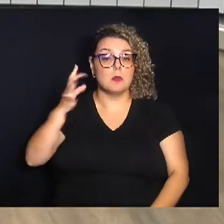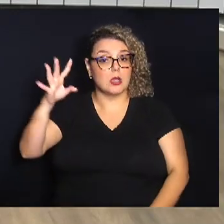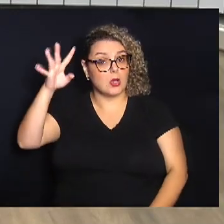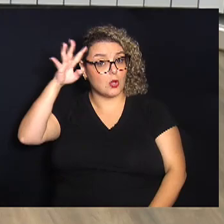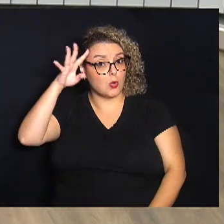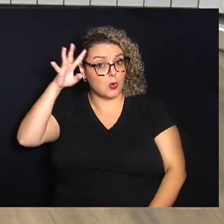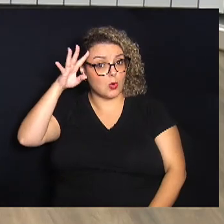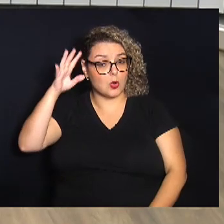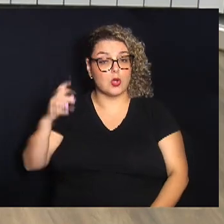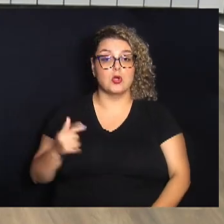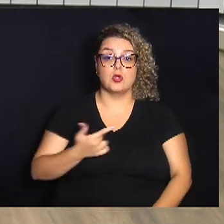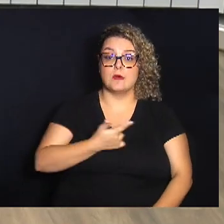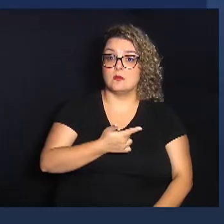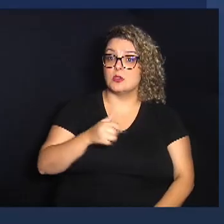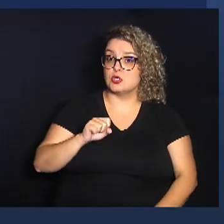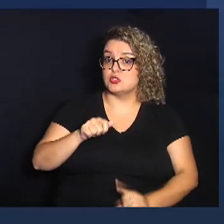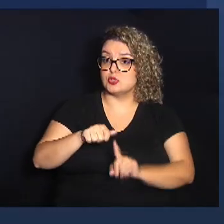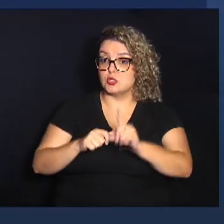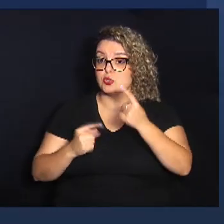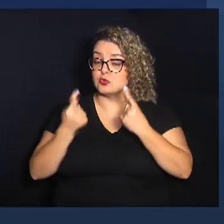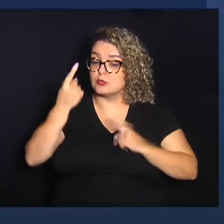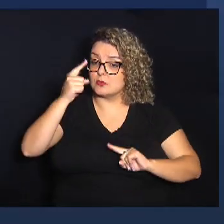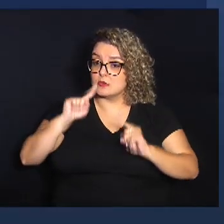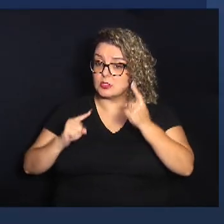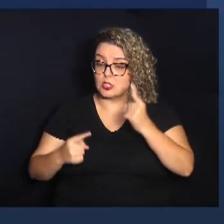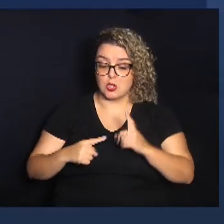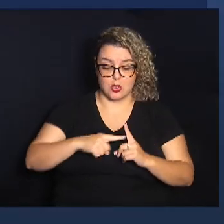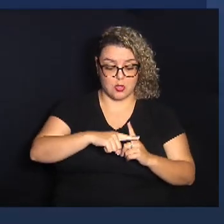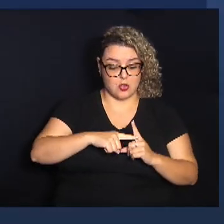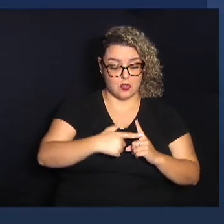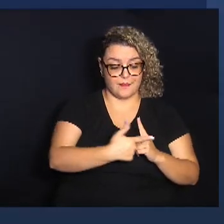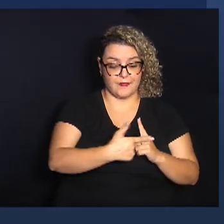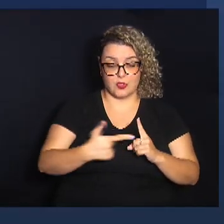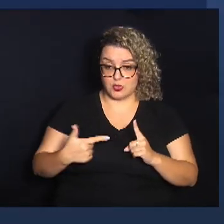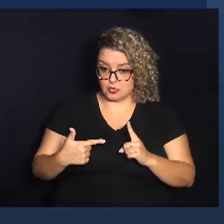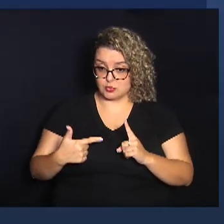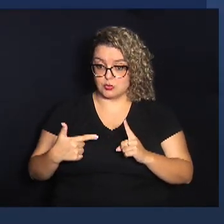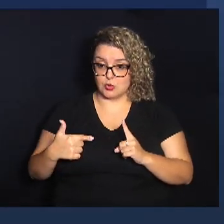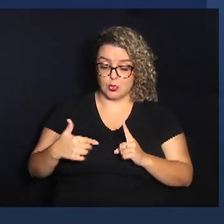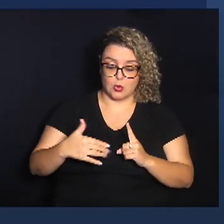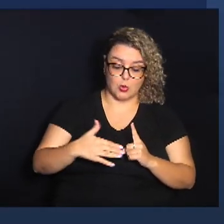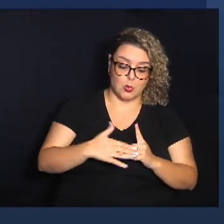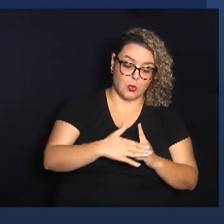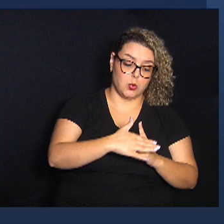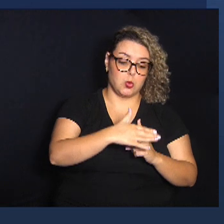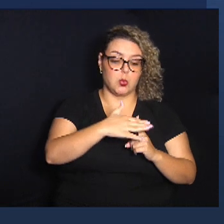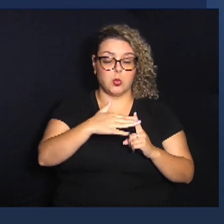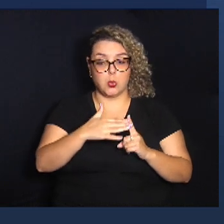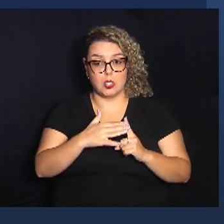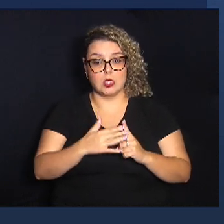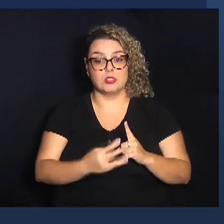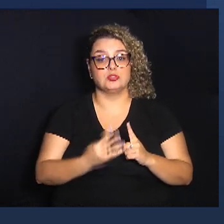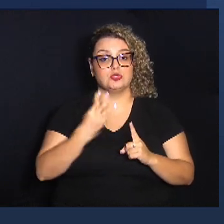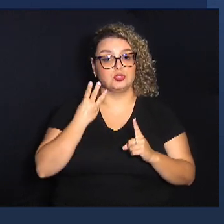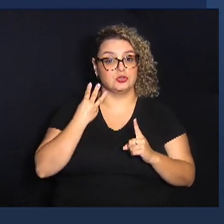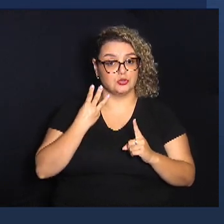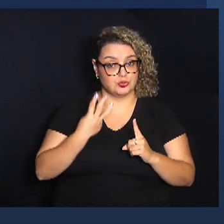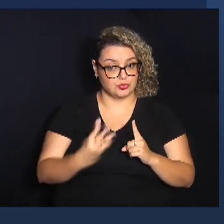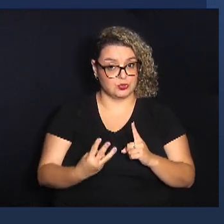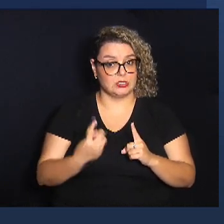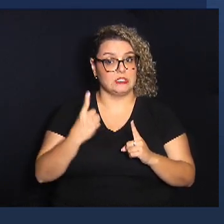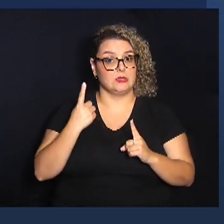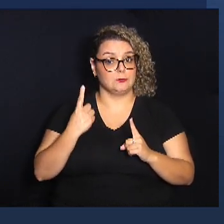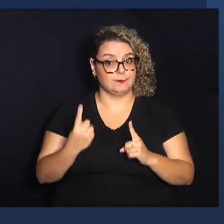quarta-feira, 28 de fevereiro, mínima de 22 graus. Ao longo do dia a temperatura sobe, podendo chegar